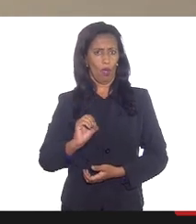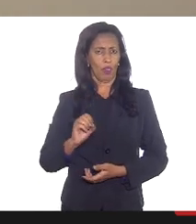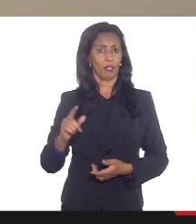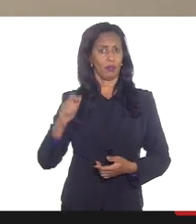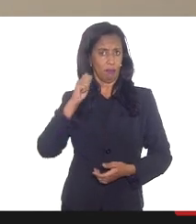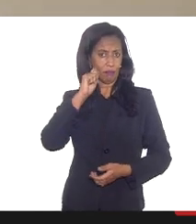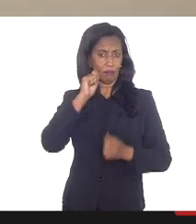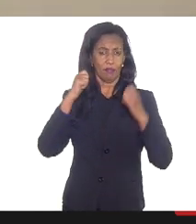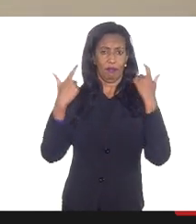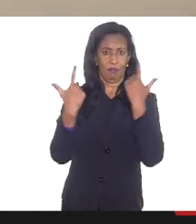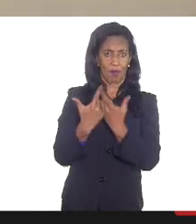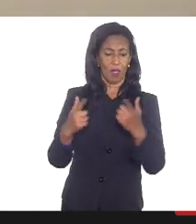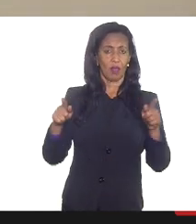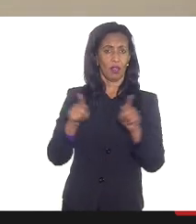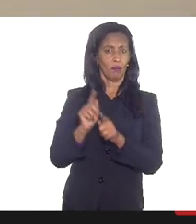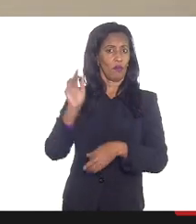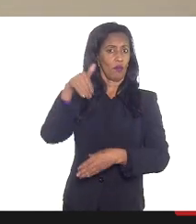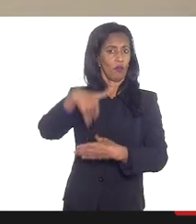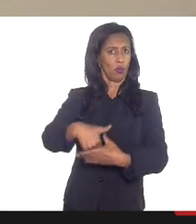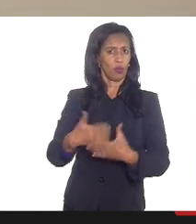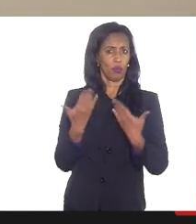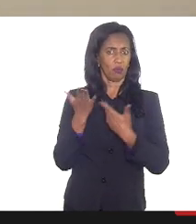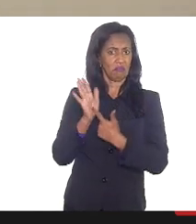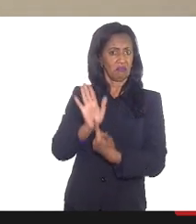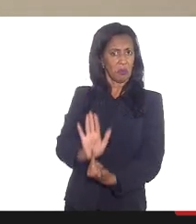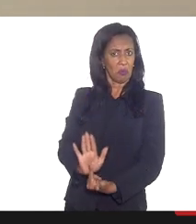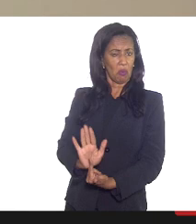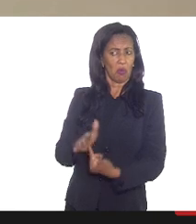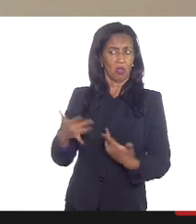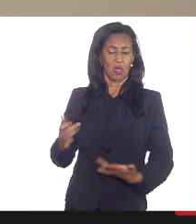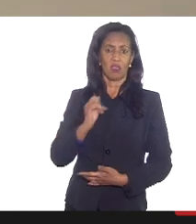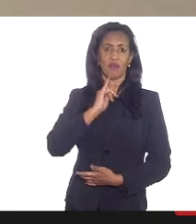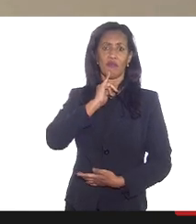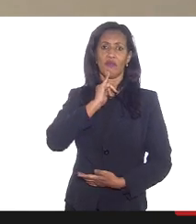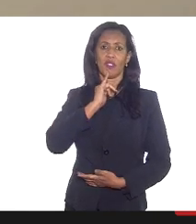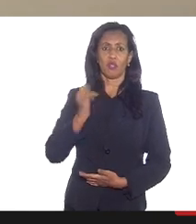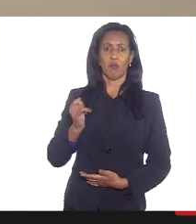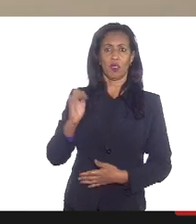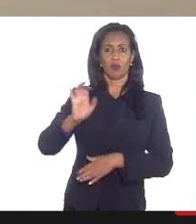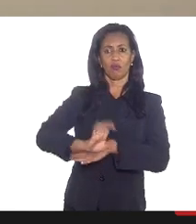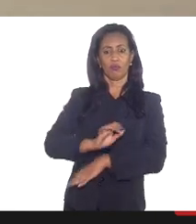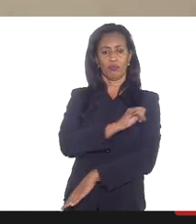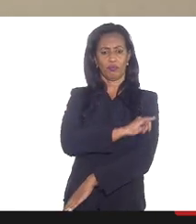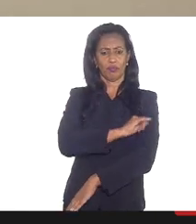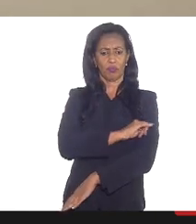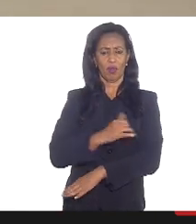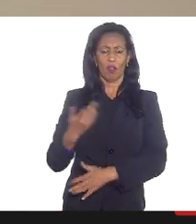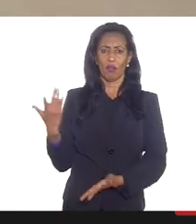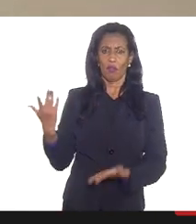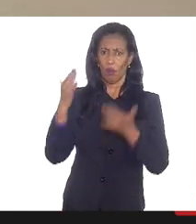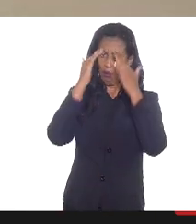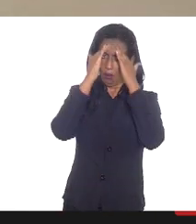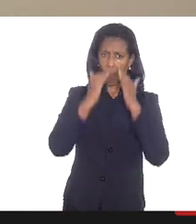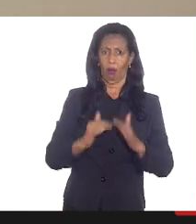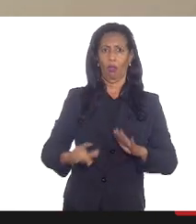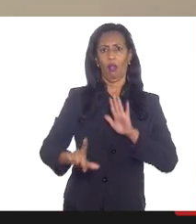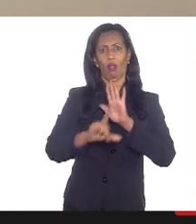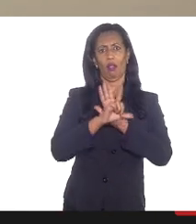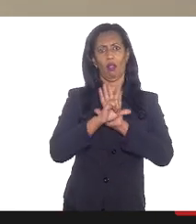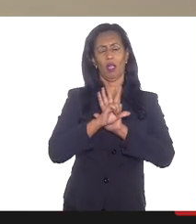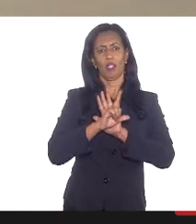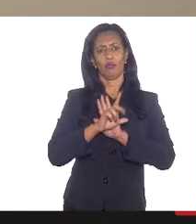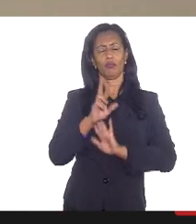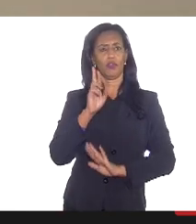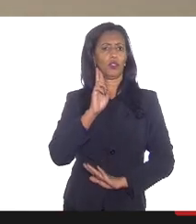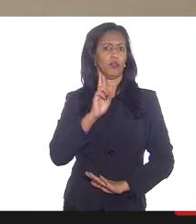também votou, demonstra isso, ou seja, o Tribunal de Justiça, infelizmente, do Estado do Rio de Janeiro, não vem cumprindo com a Lei de Responsabilidade